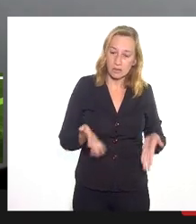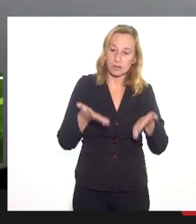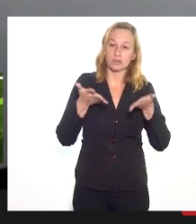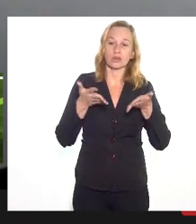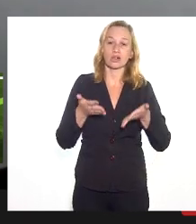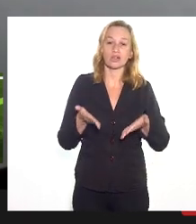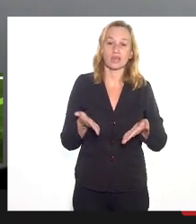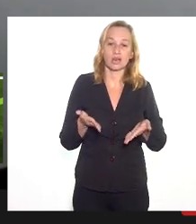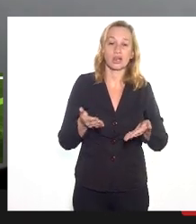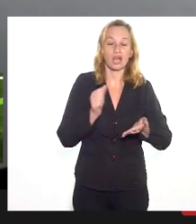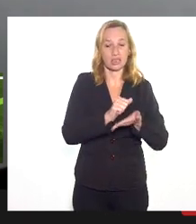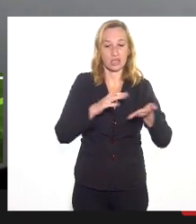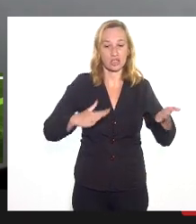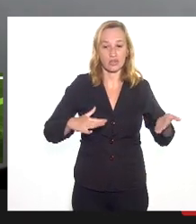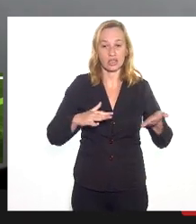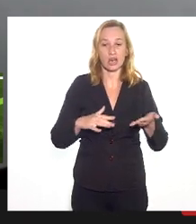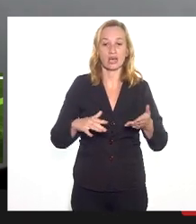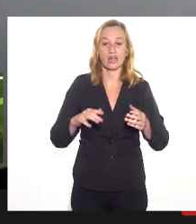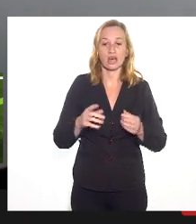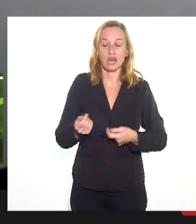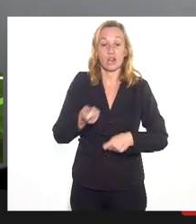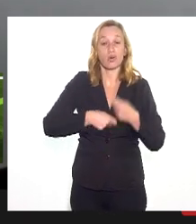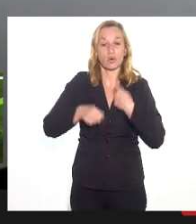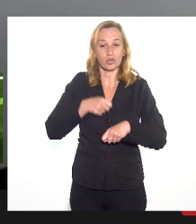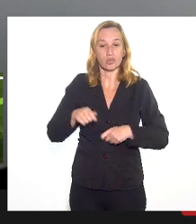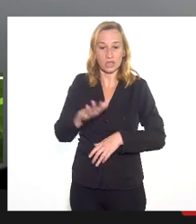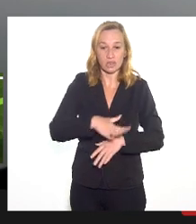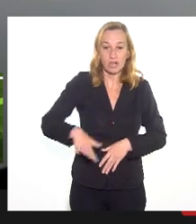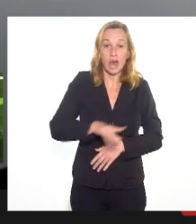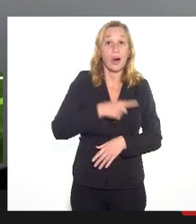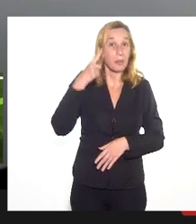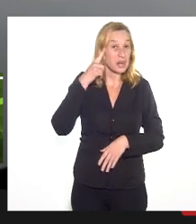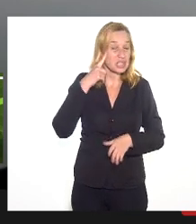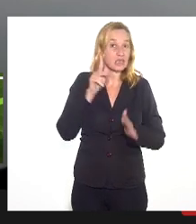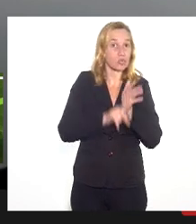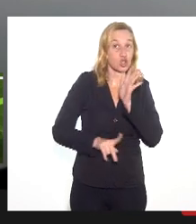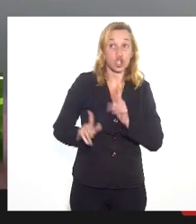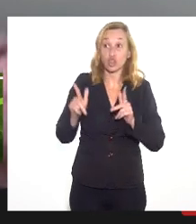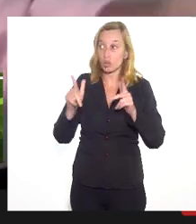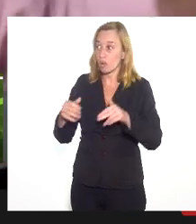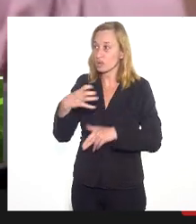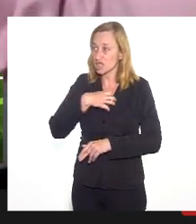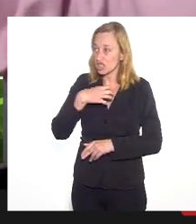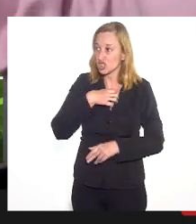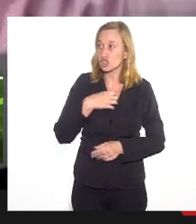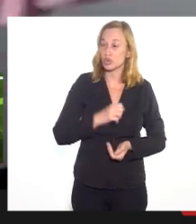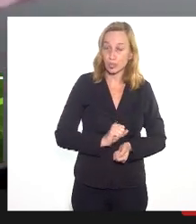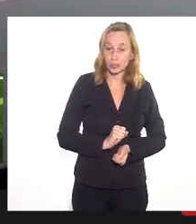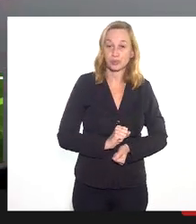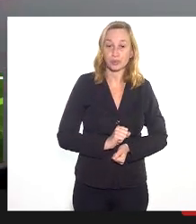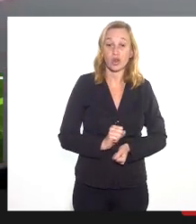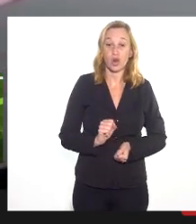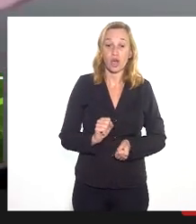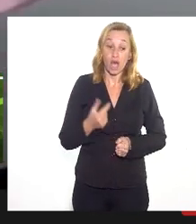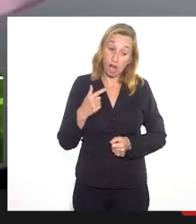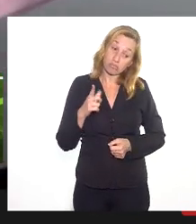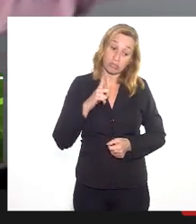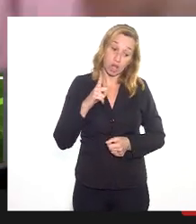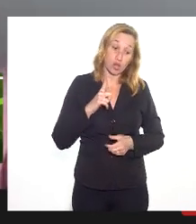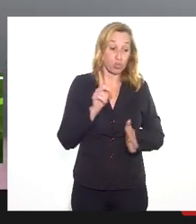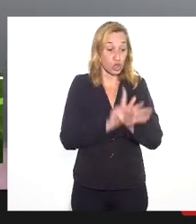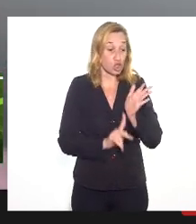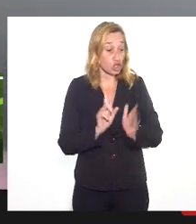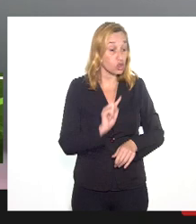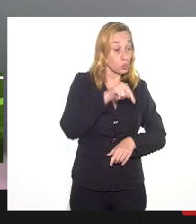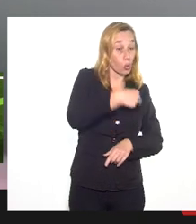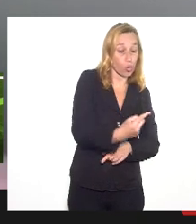fomentar as atividades econômicas desses territórios. A gente podia pensar num projeto desse sentido, Renata. Eu tenho um projeto desse sentido voltado para outras situações,